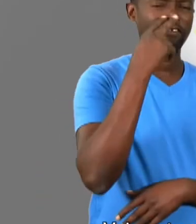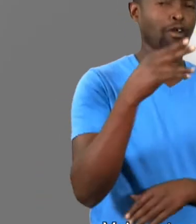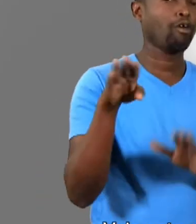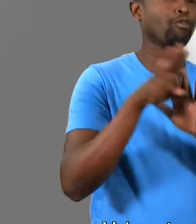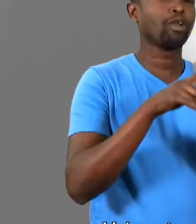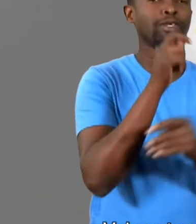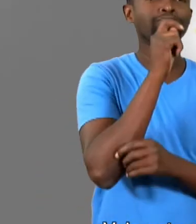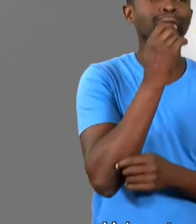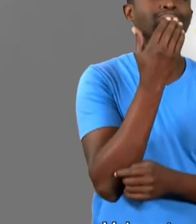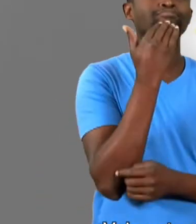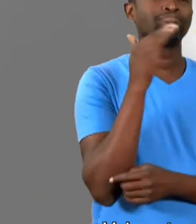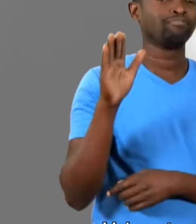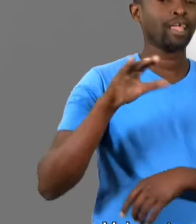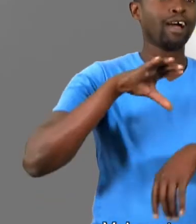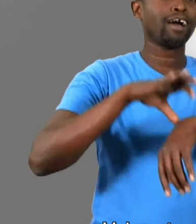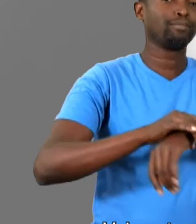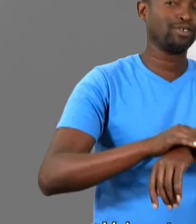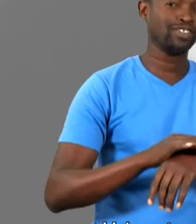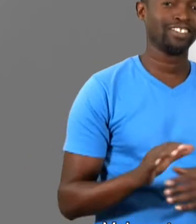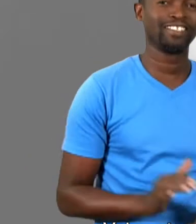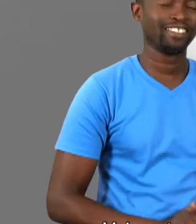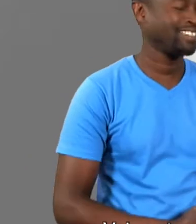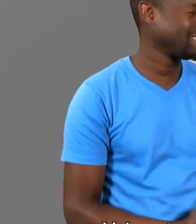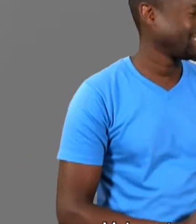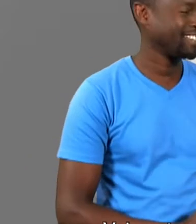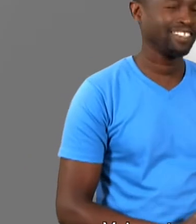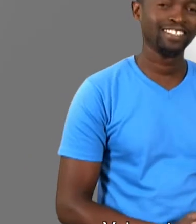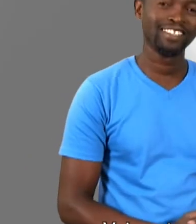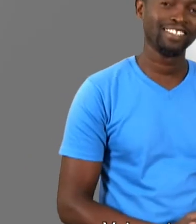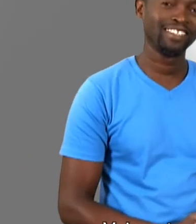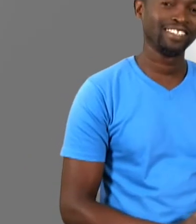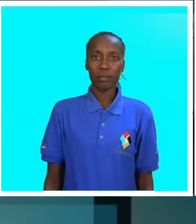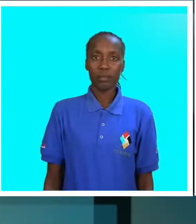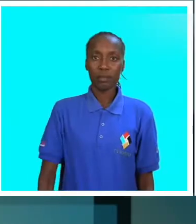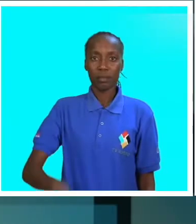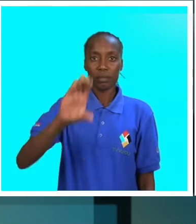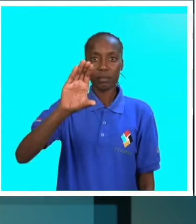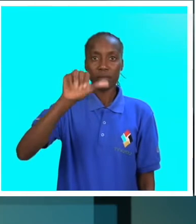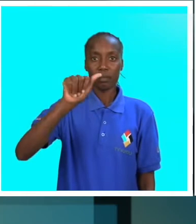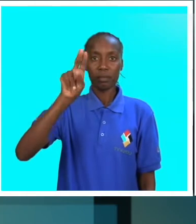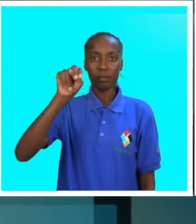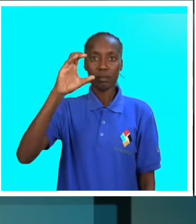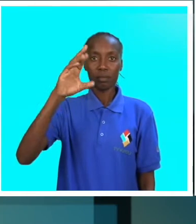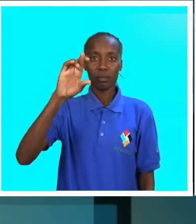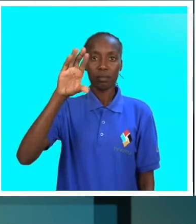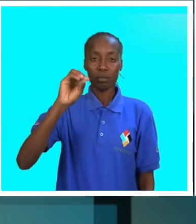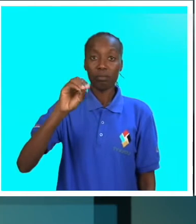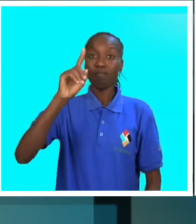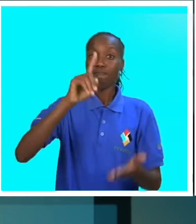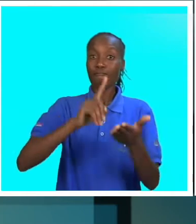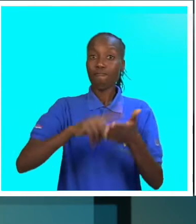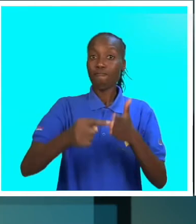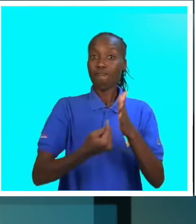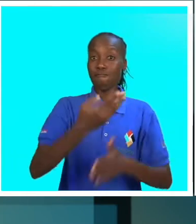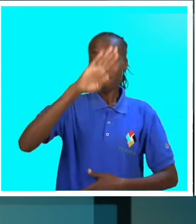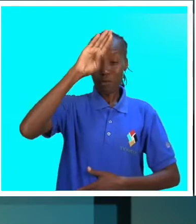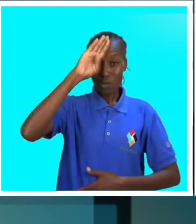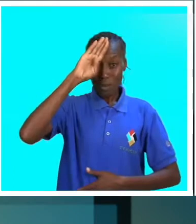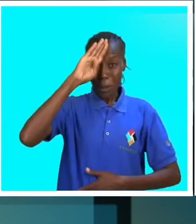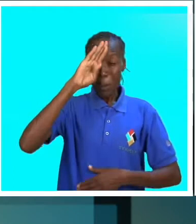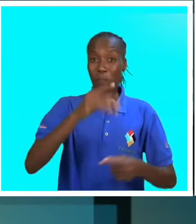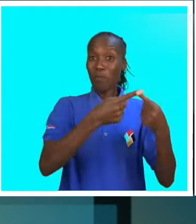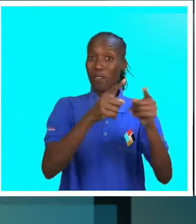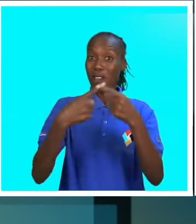Veja esta peça do repórter Abdul Ibrahimo. Cancro, um mal que afeta milhões